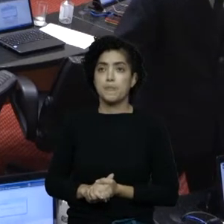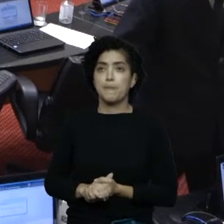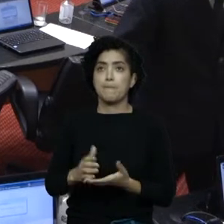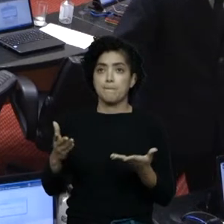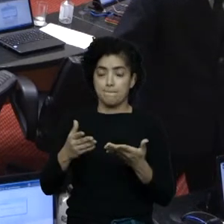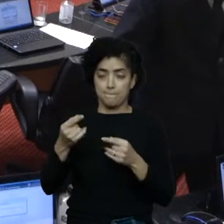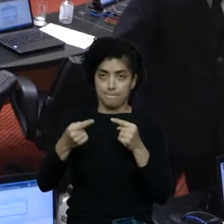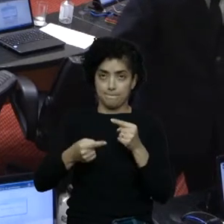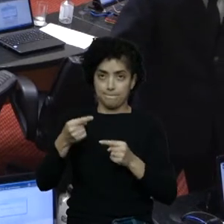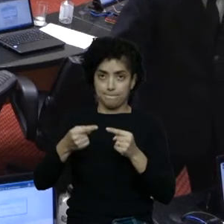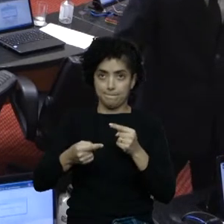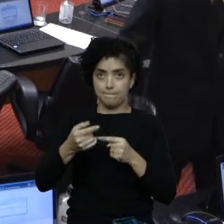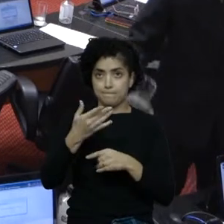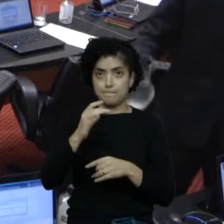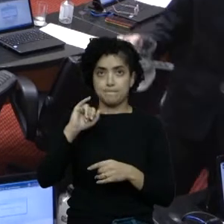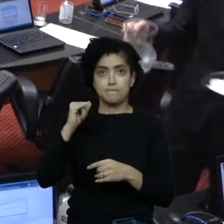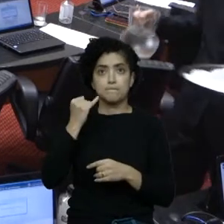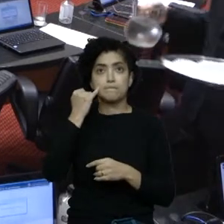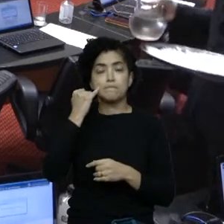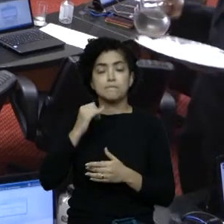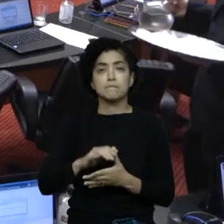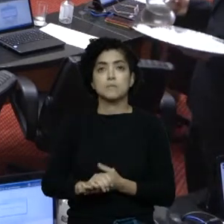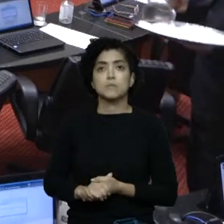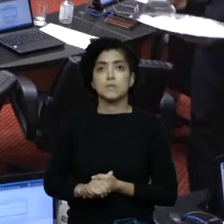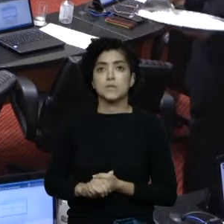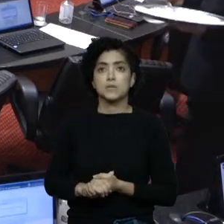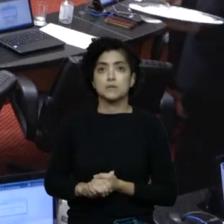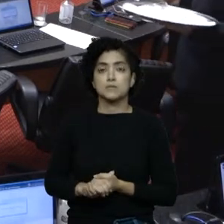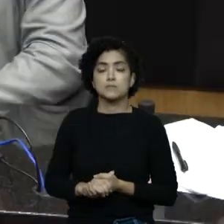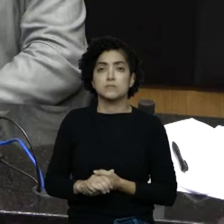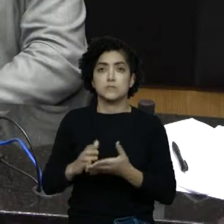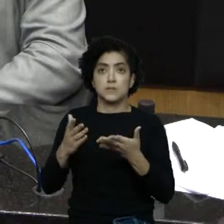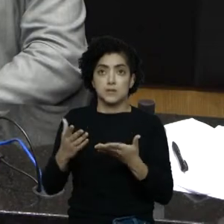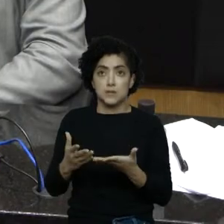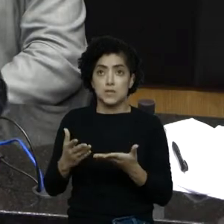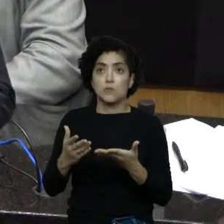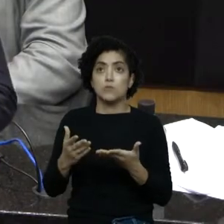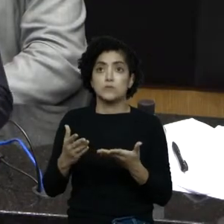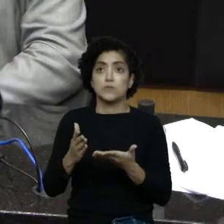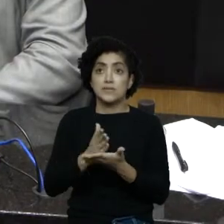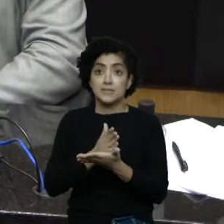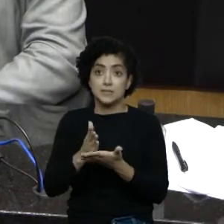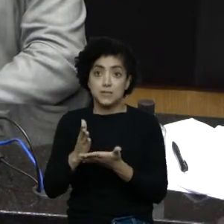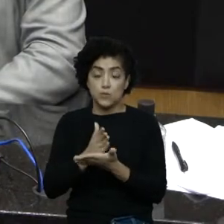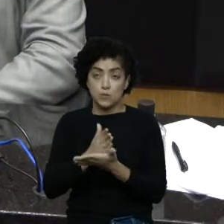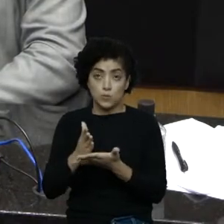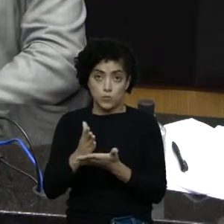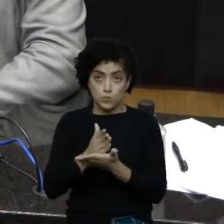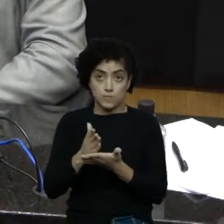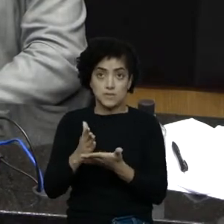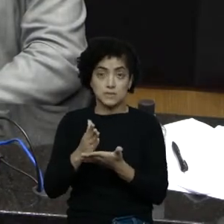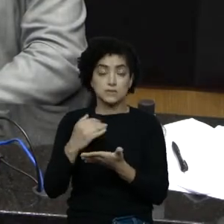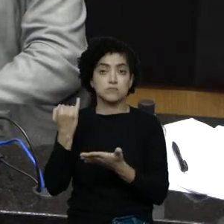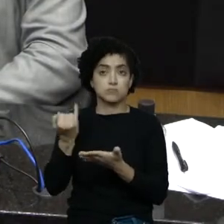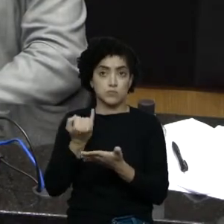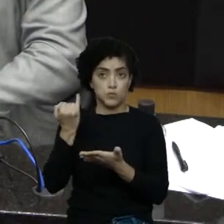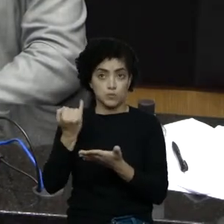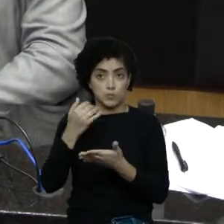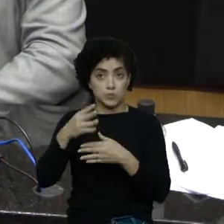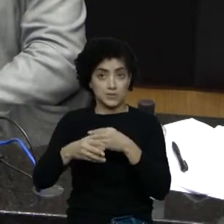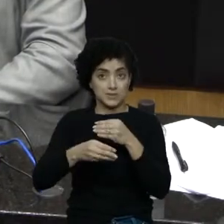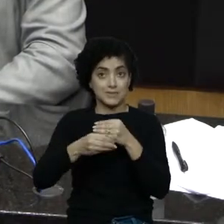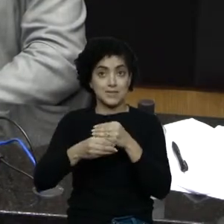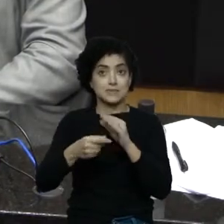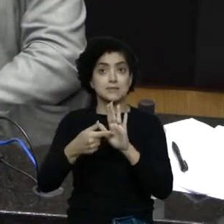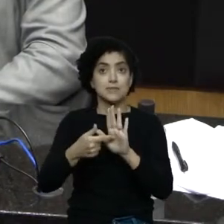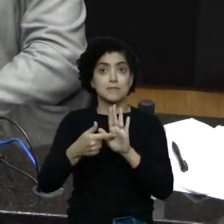discutir ainda Deputado Jesse Lopes Presidente dentre algumas situações importantes da minha emenda